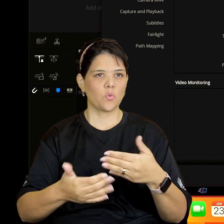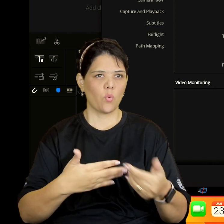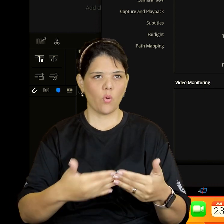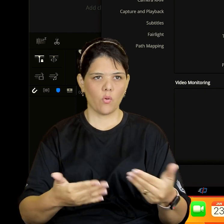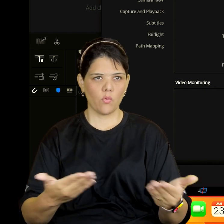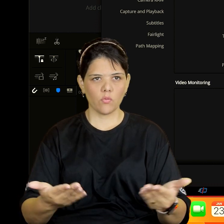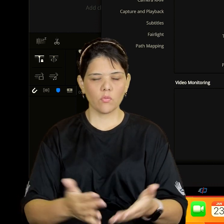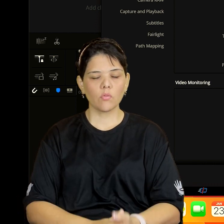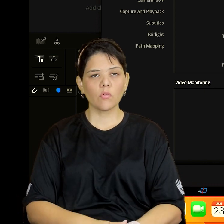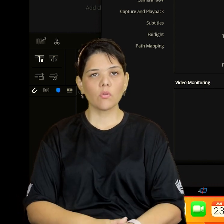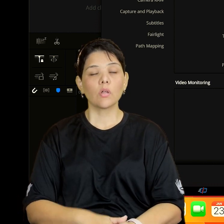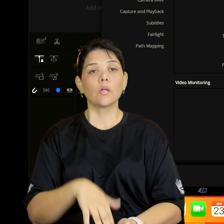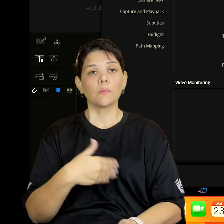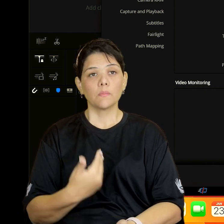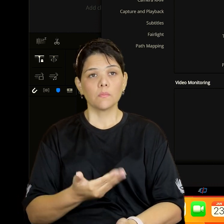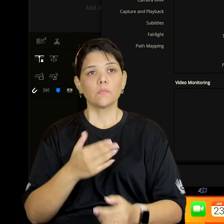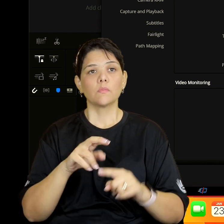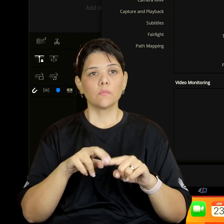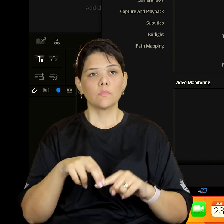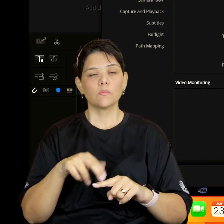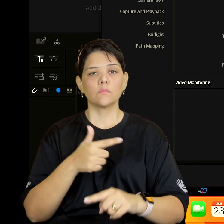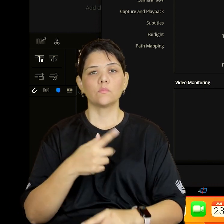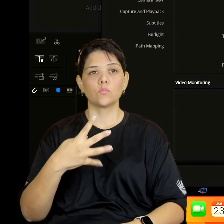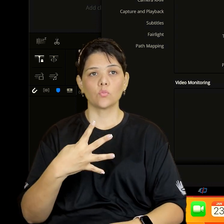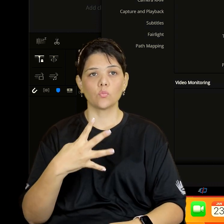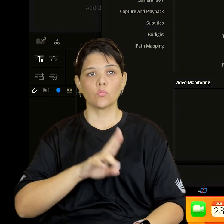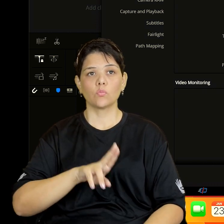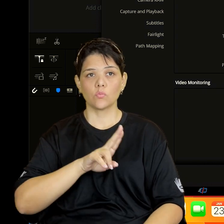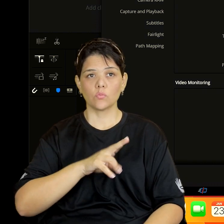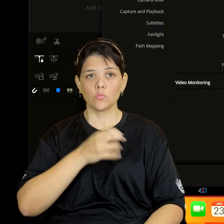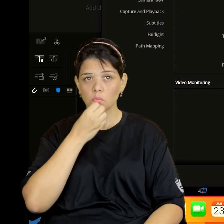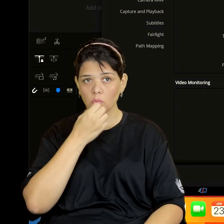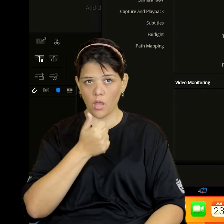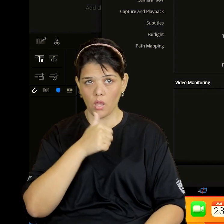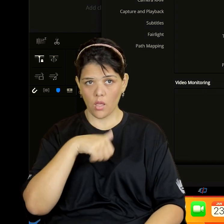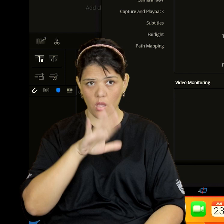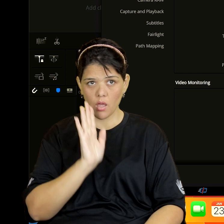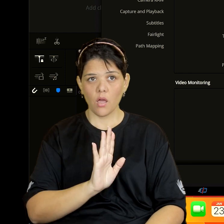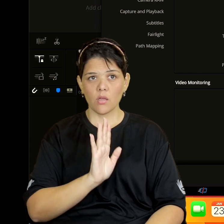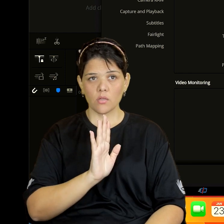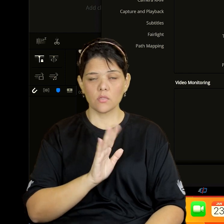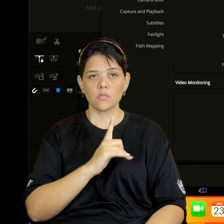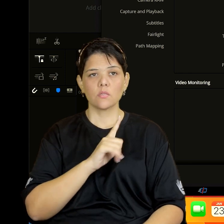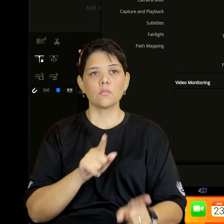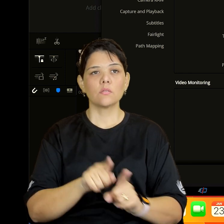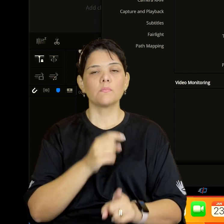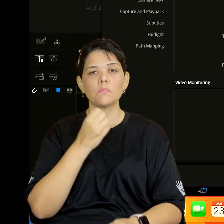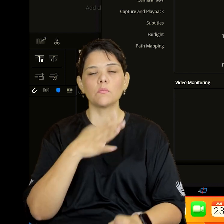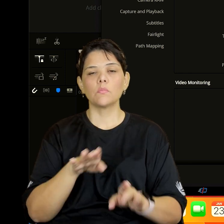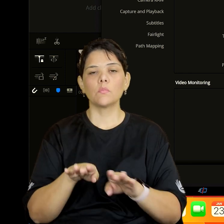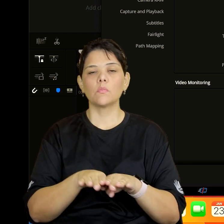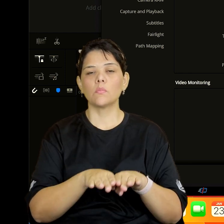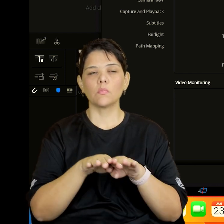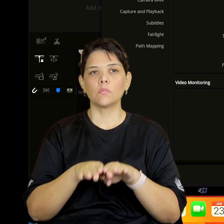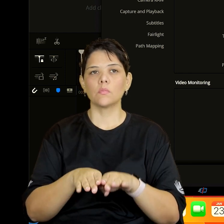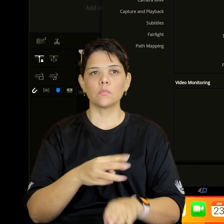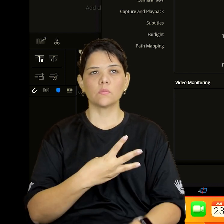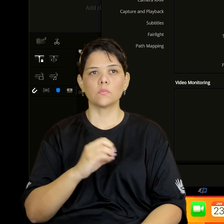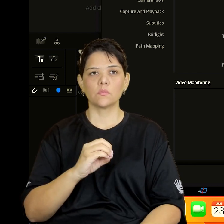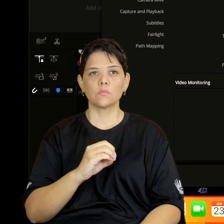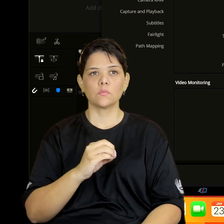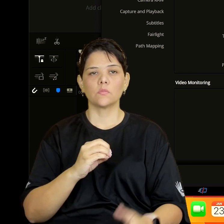Então, a gente trabalha muito com 24, a gente pode trabalhar com 30 também, que não dá muito problema. Então, o padrão seria esse 24